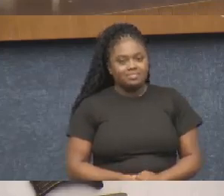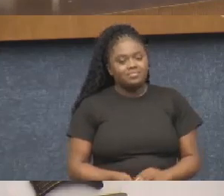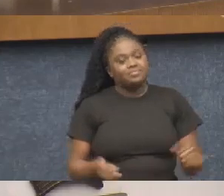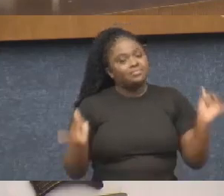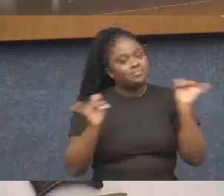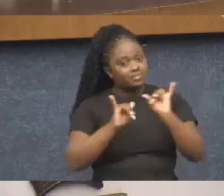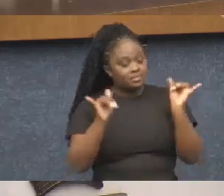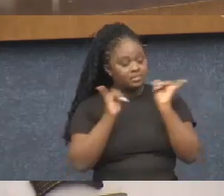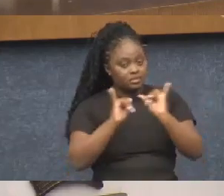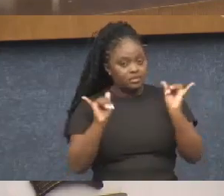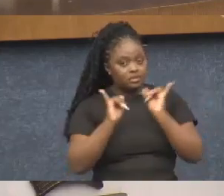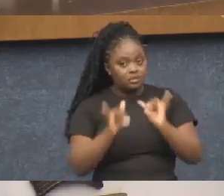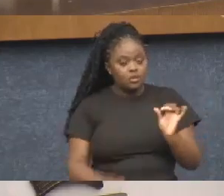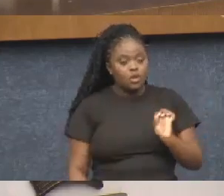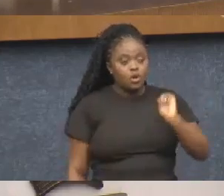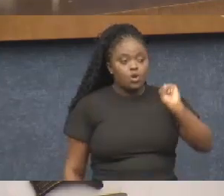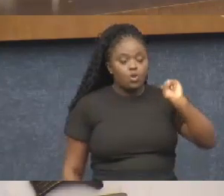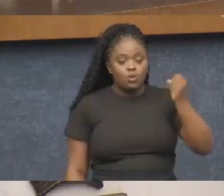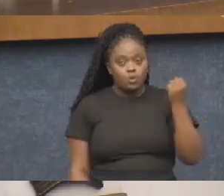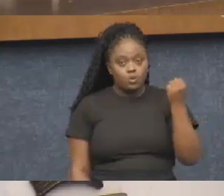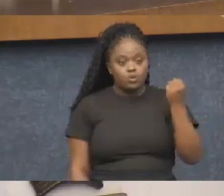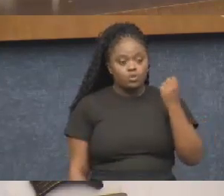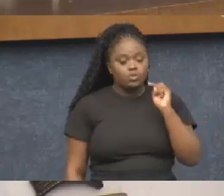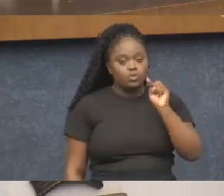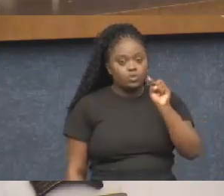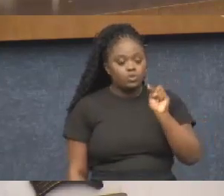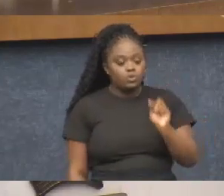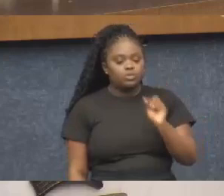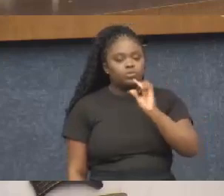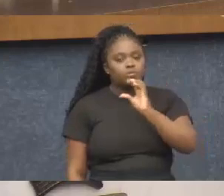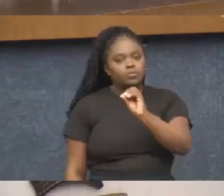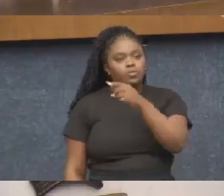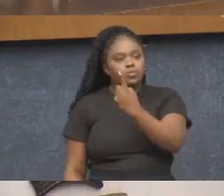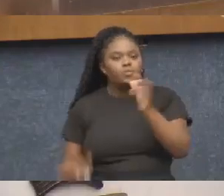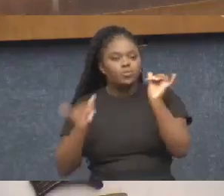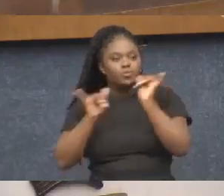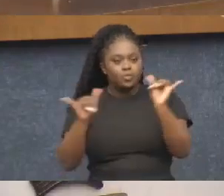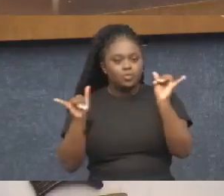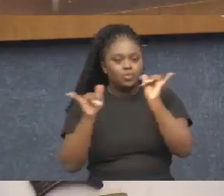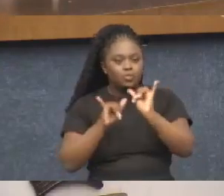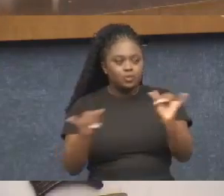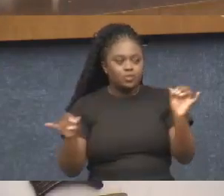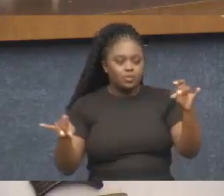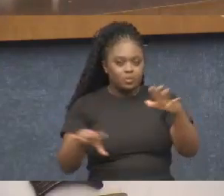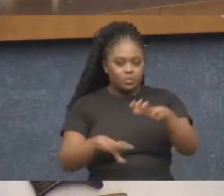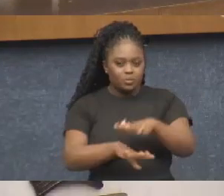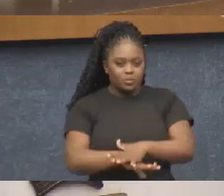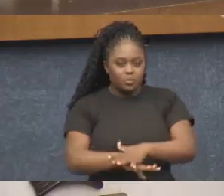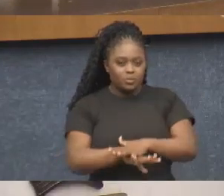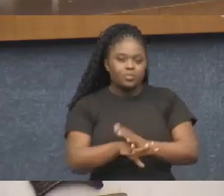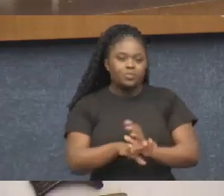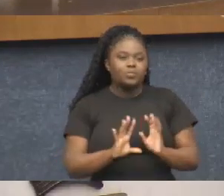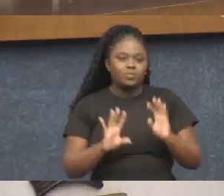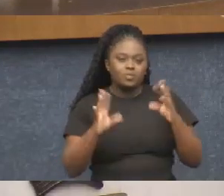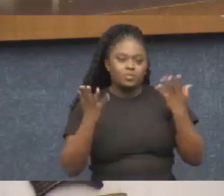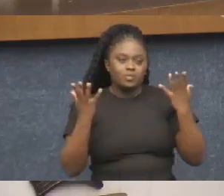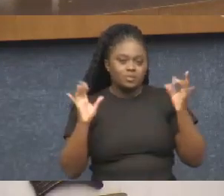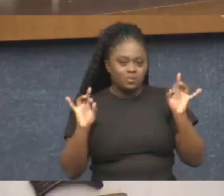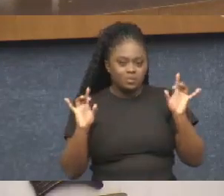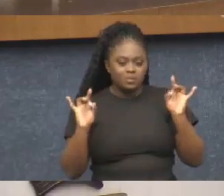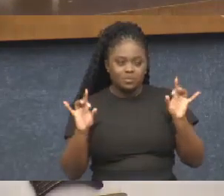Informo que, às 20 horas e 1 minuto, eu declaro encerrada esta sessão